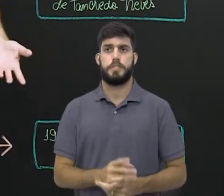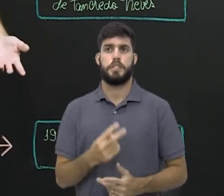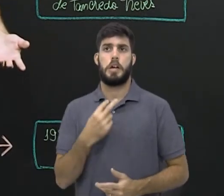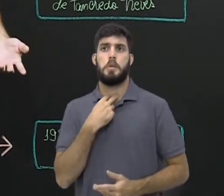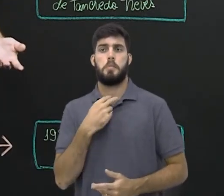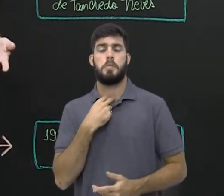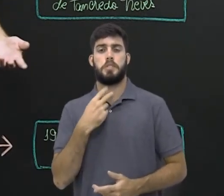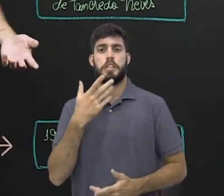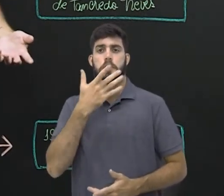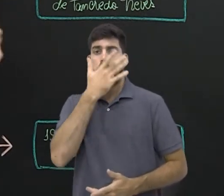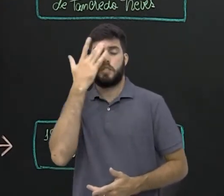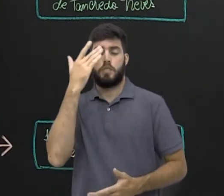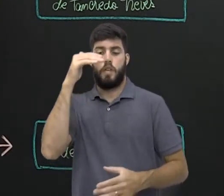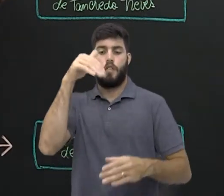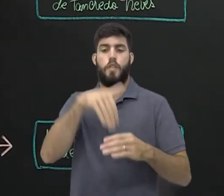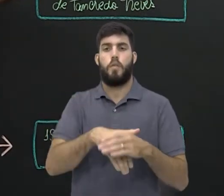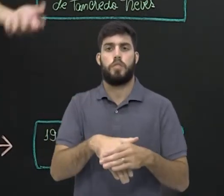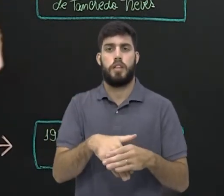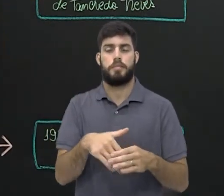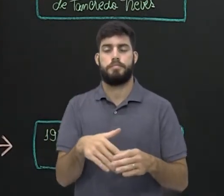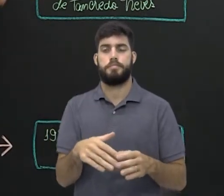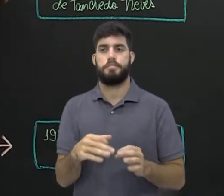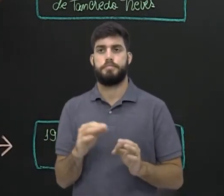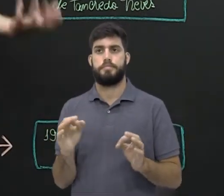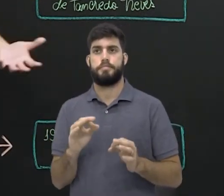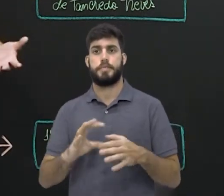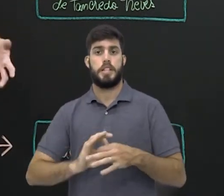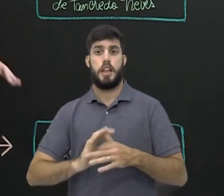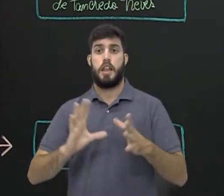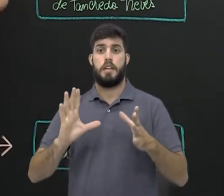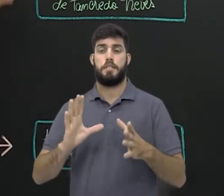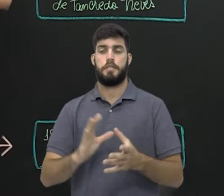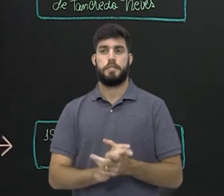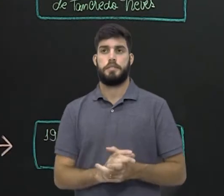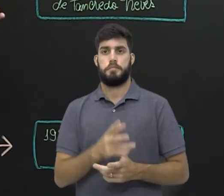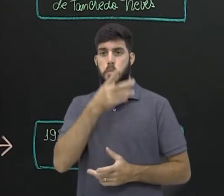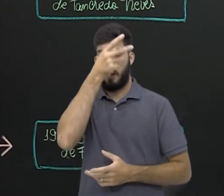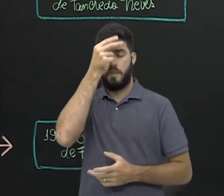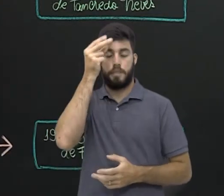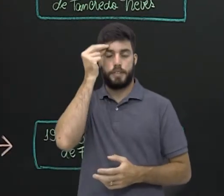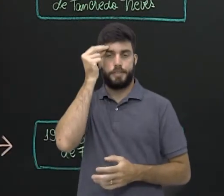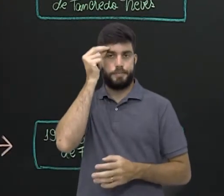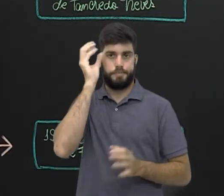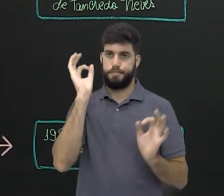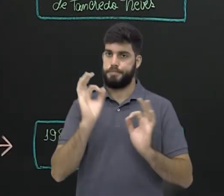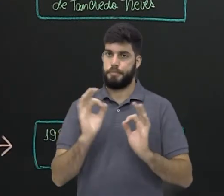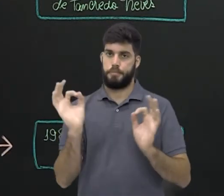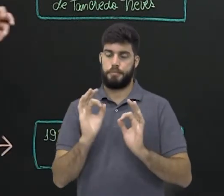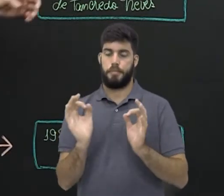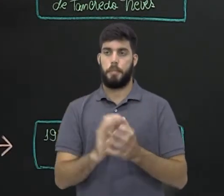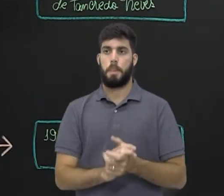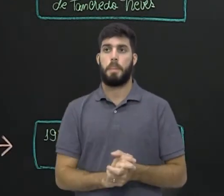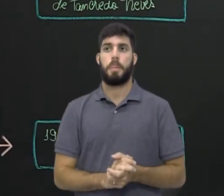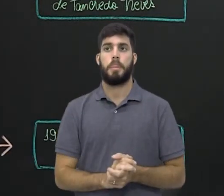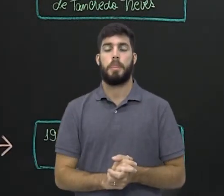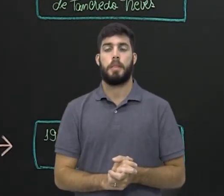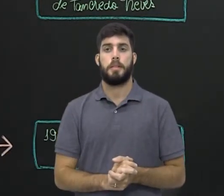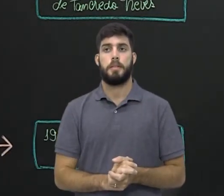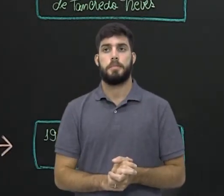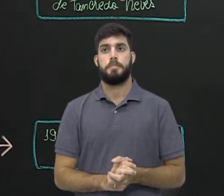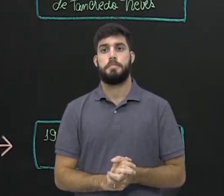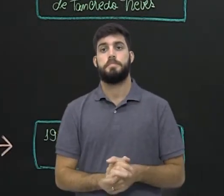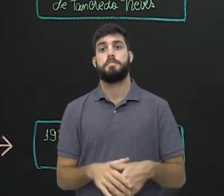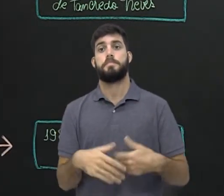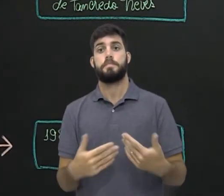podiam votar livremente para presidente, para governador, para prefeito de grandes cidades. Não existia isso durante a ditadura. Então,